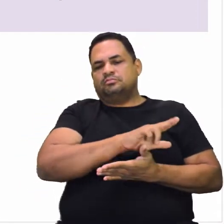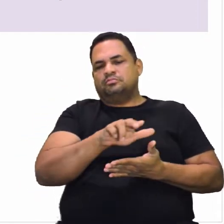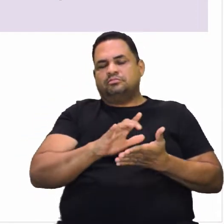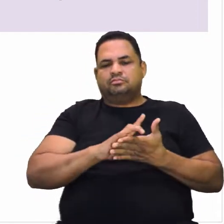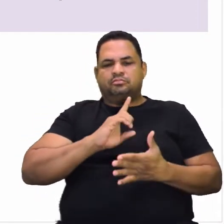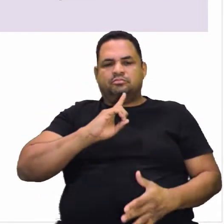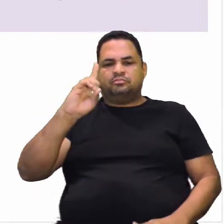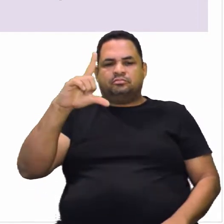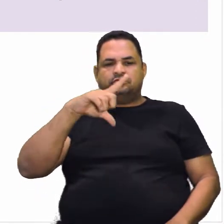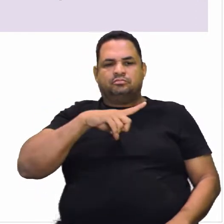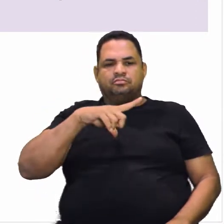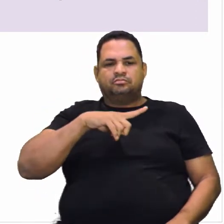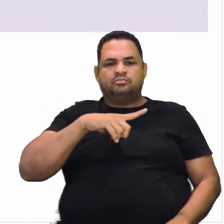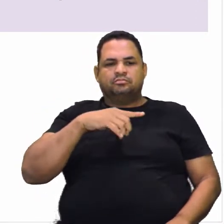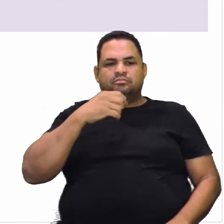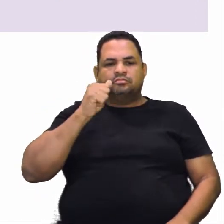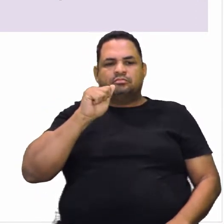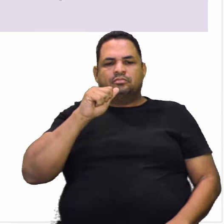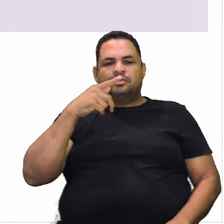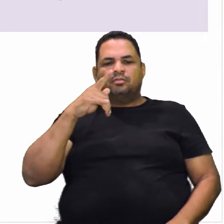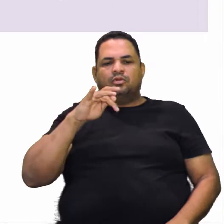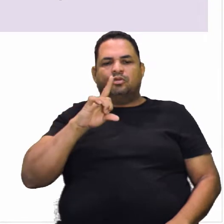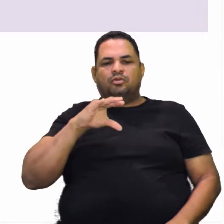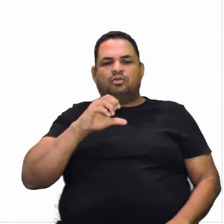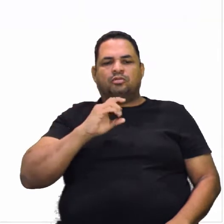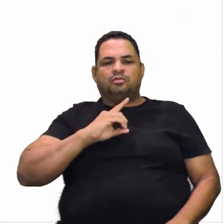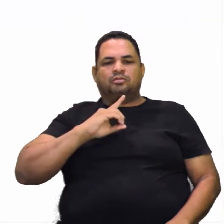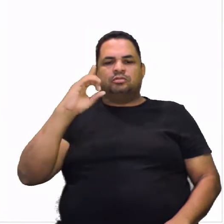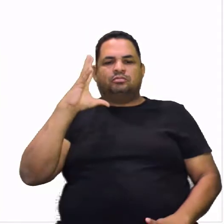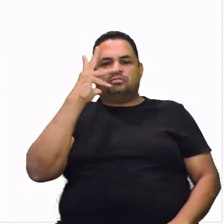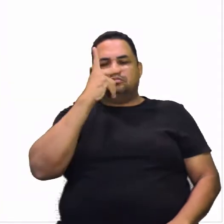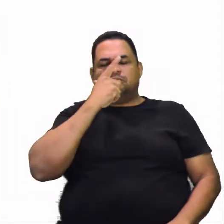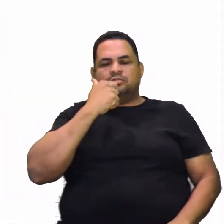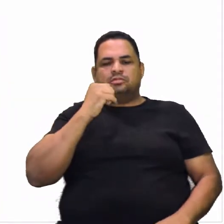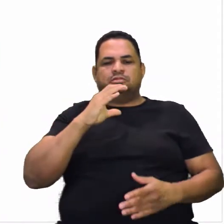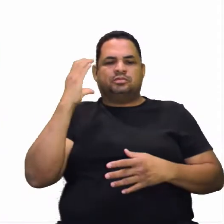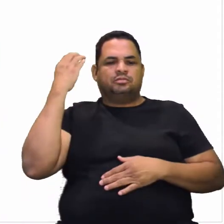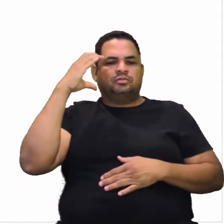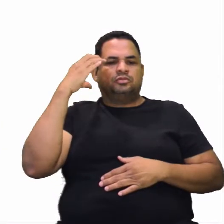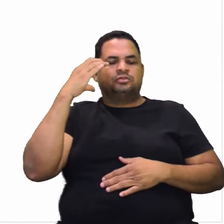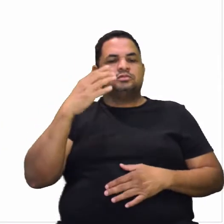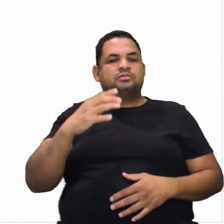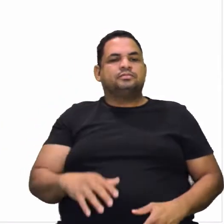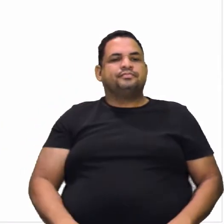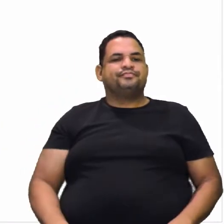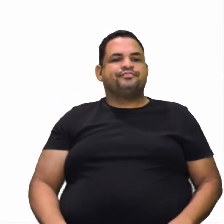nós nos deparamos com Apolo, deus da beleza e da música.